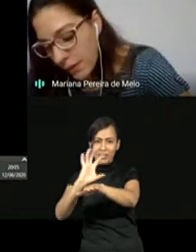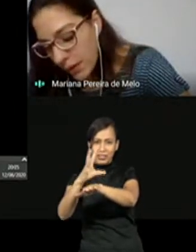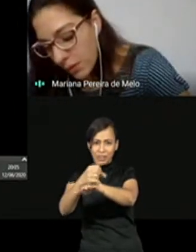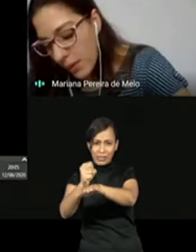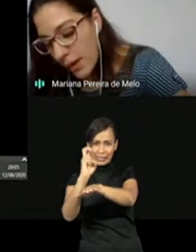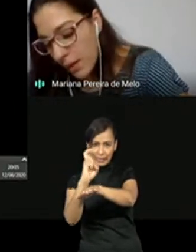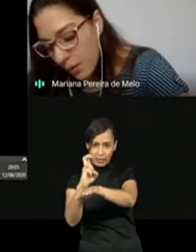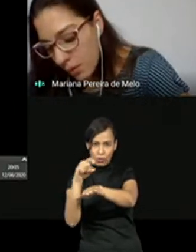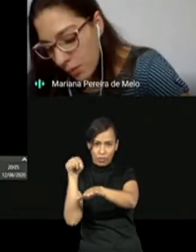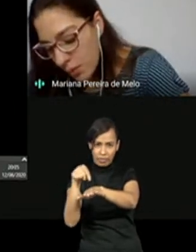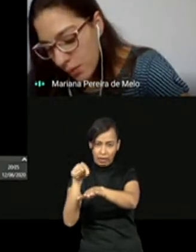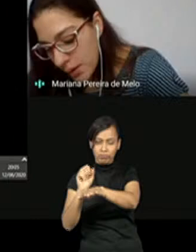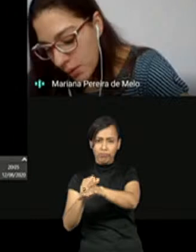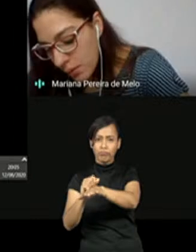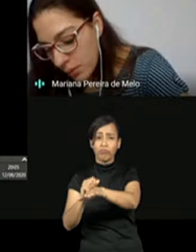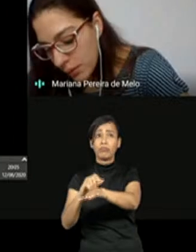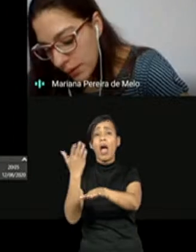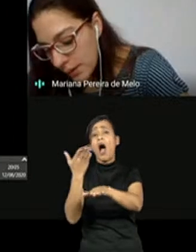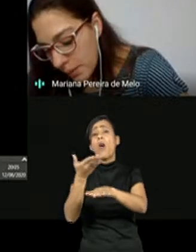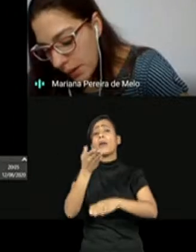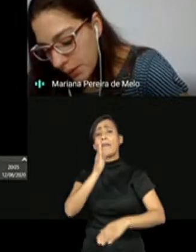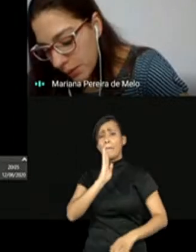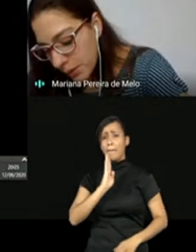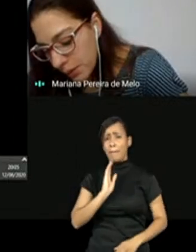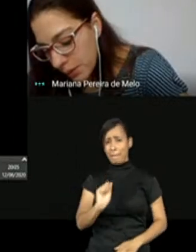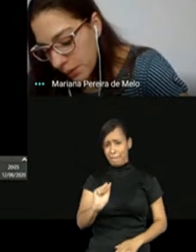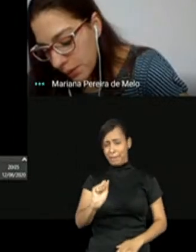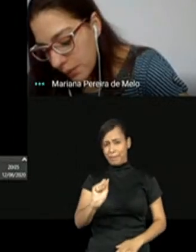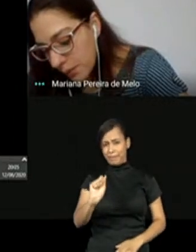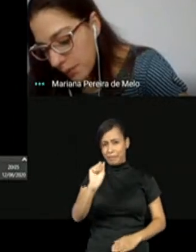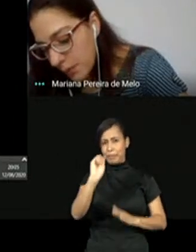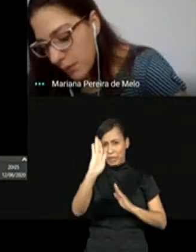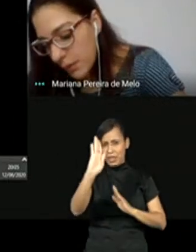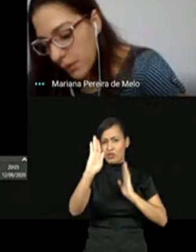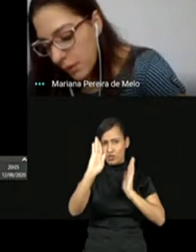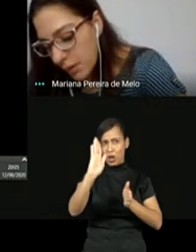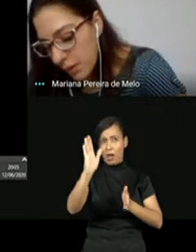Vamos definir o A como o segundo lançamento